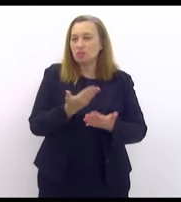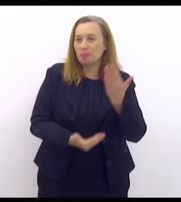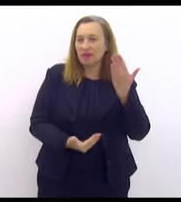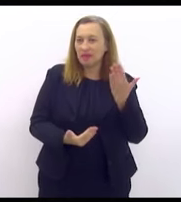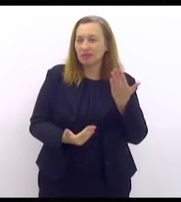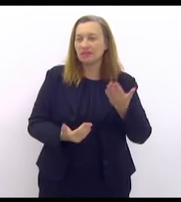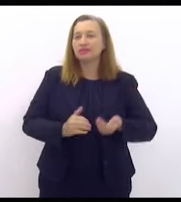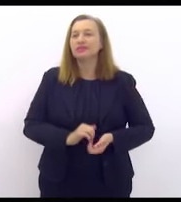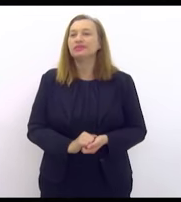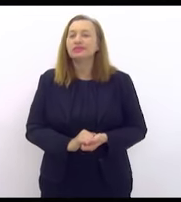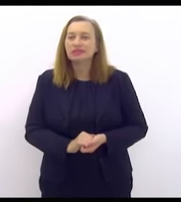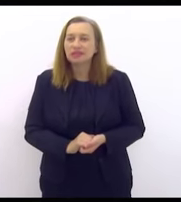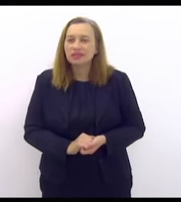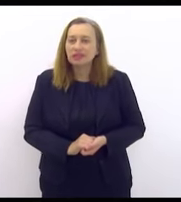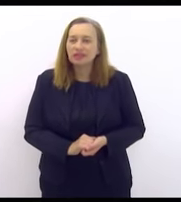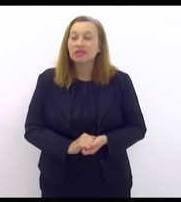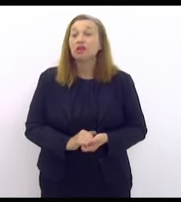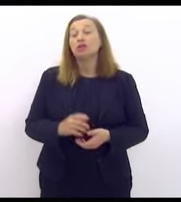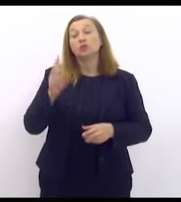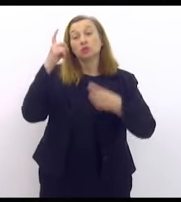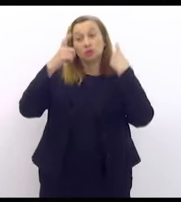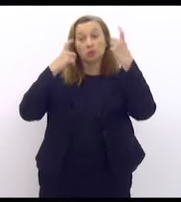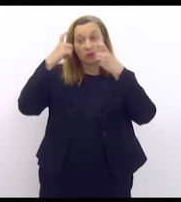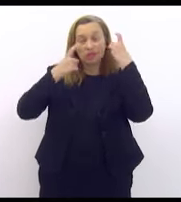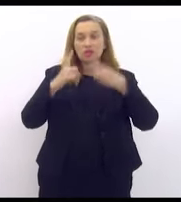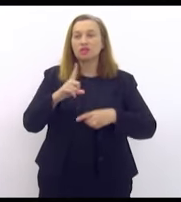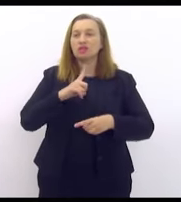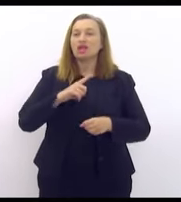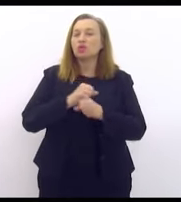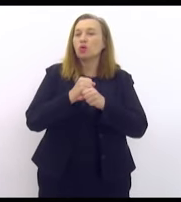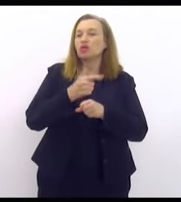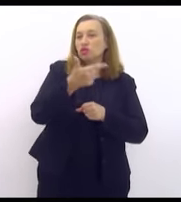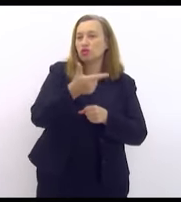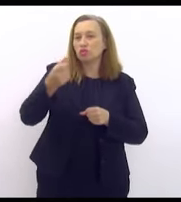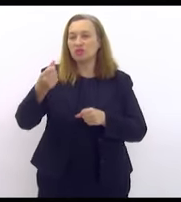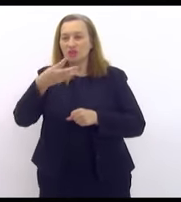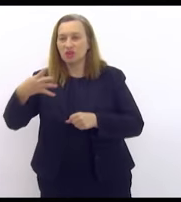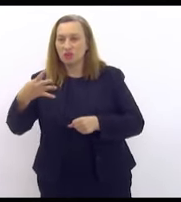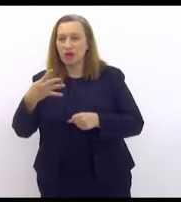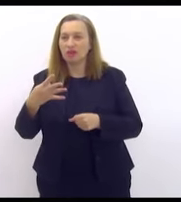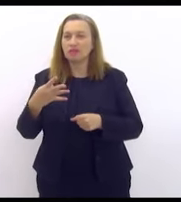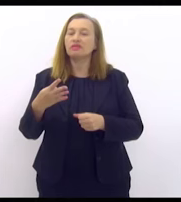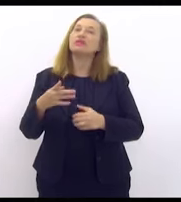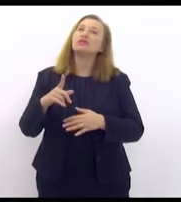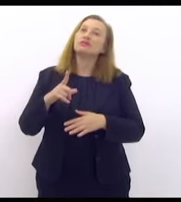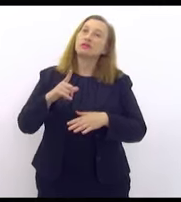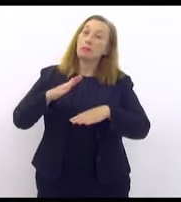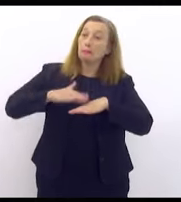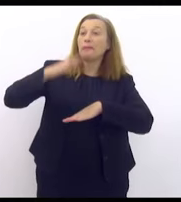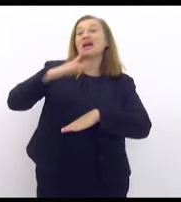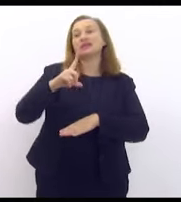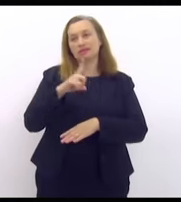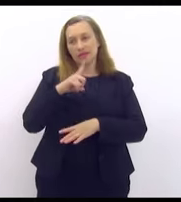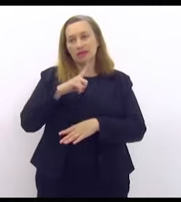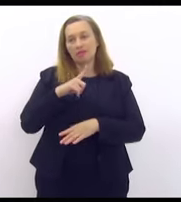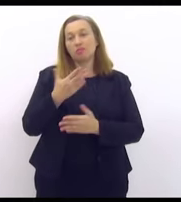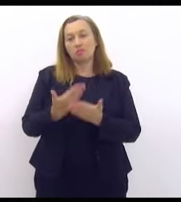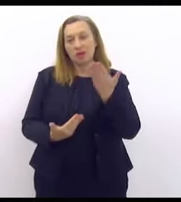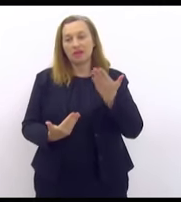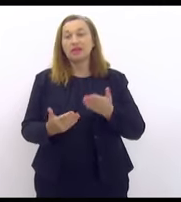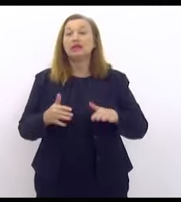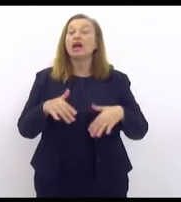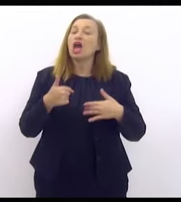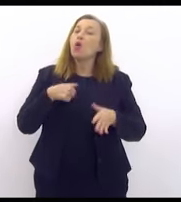lei orçamentária. O que preocupa é que no ano de 2024 nós já temos, vamos estar vivenciando esse rombo. Aí